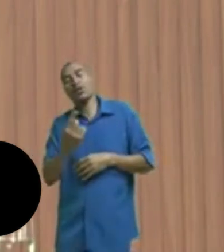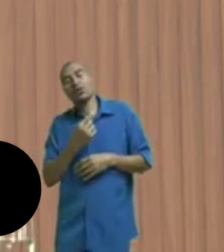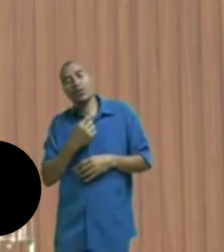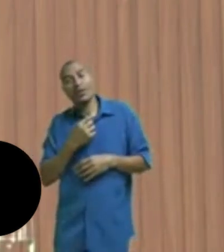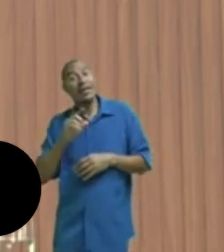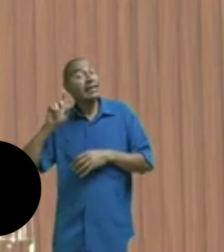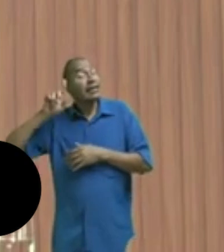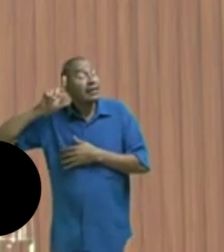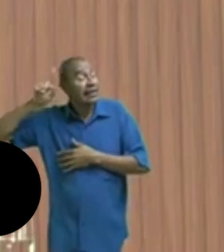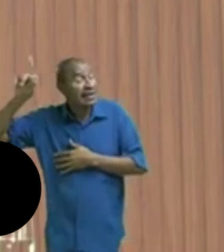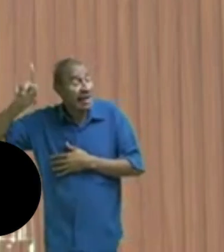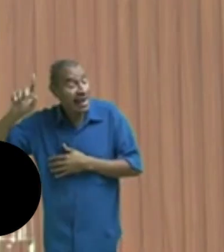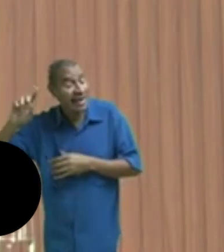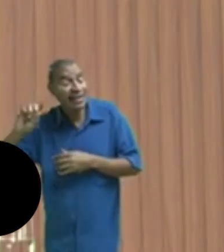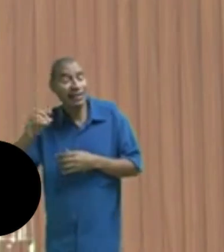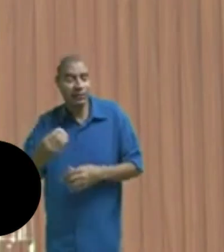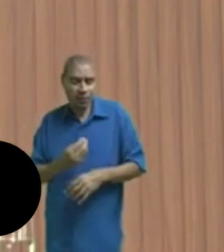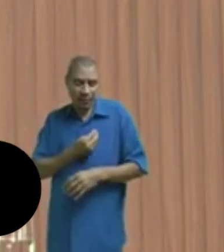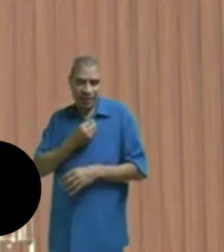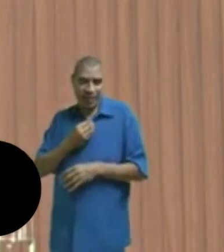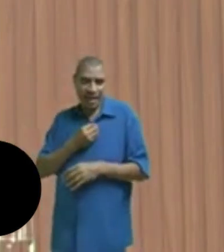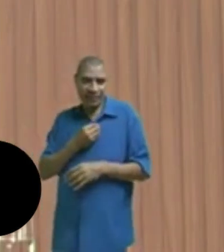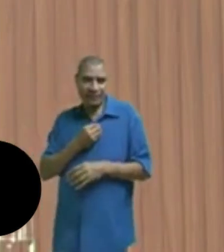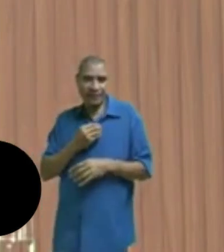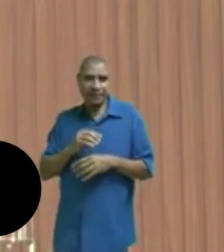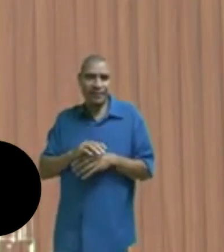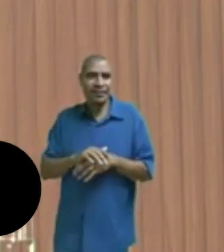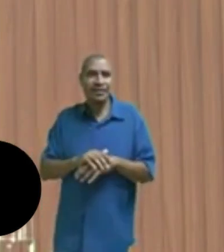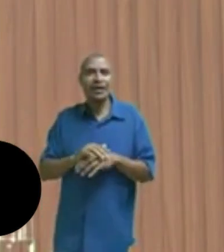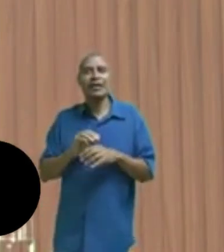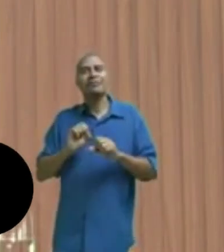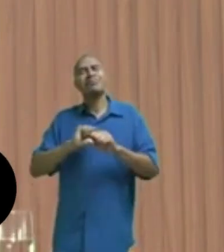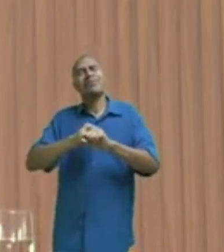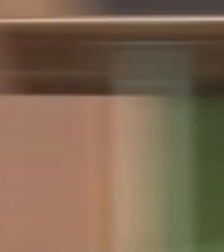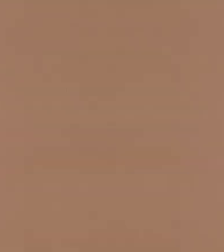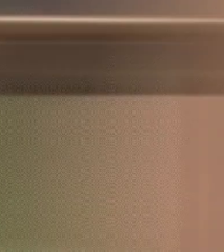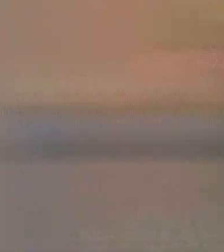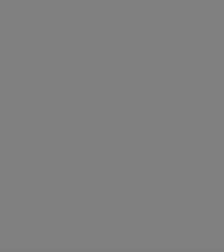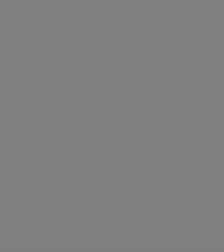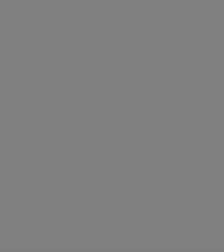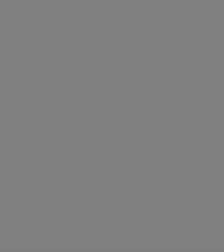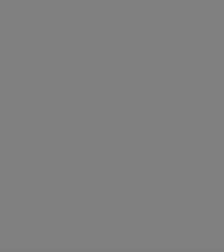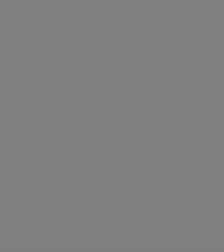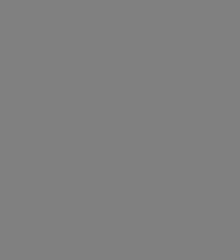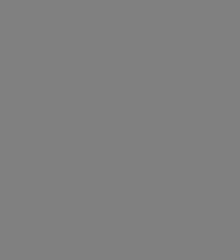em nós, irmãos, é a esperança da glória. Louvado seja o nome do Senhor.